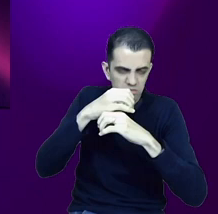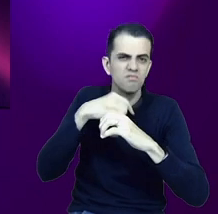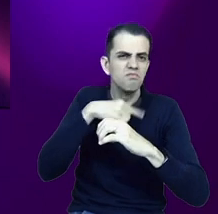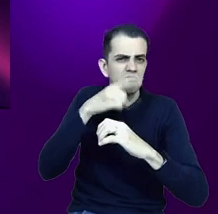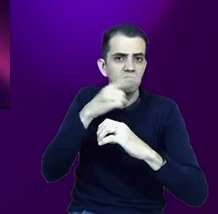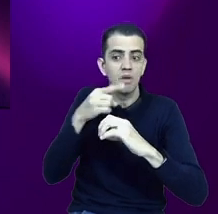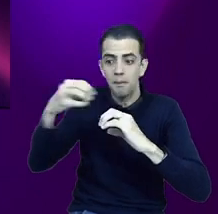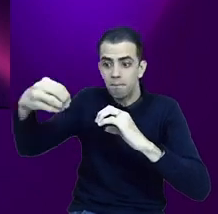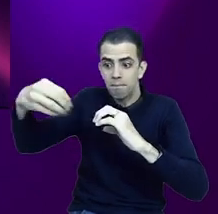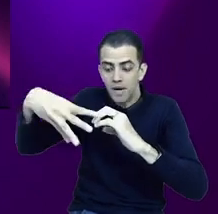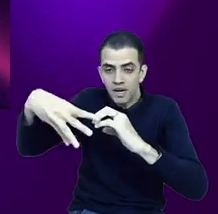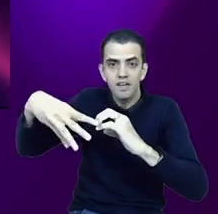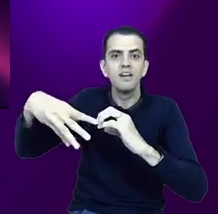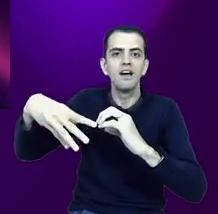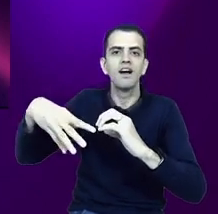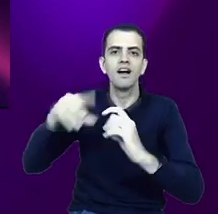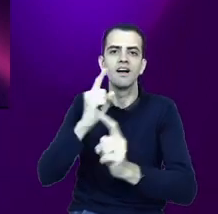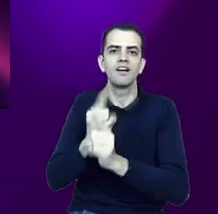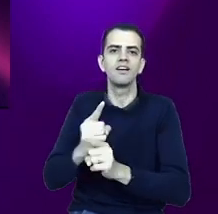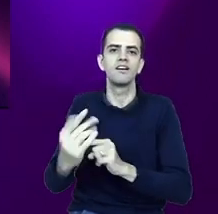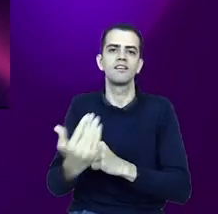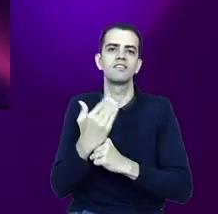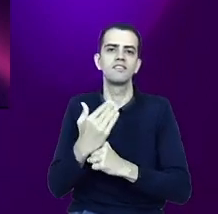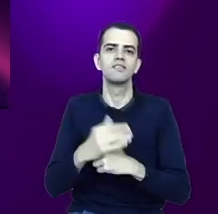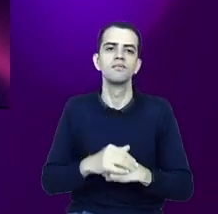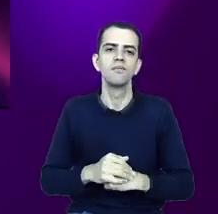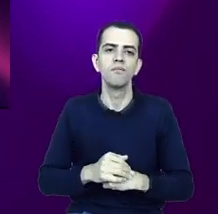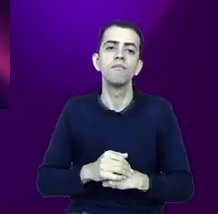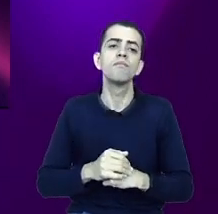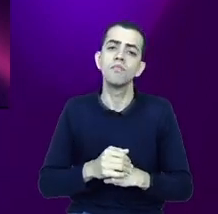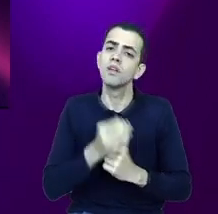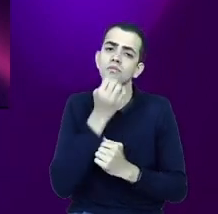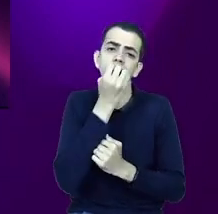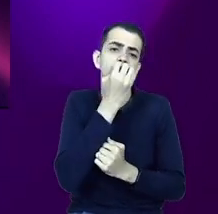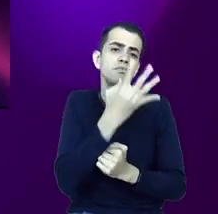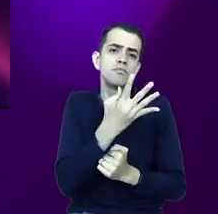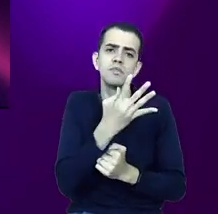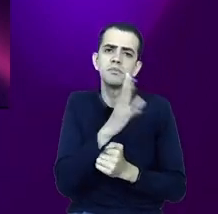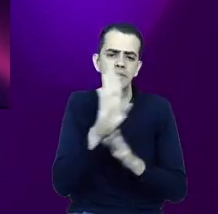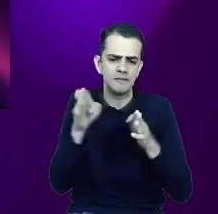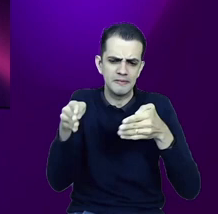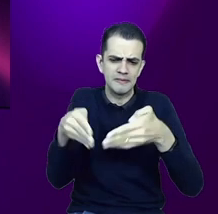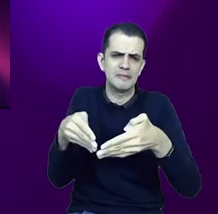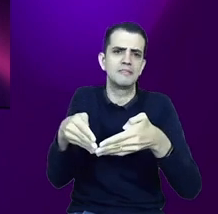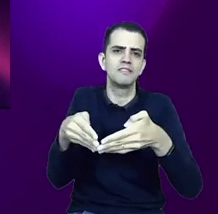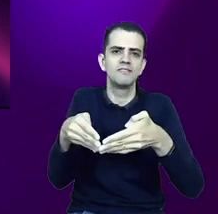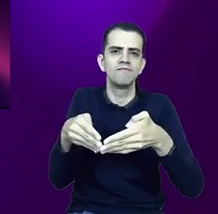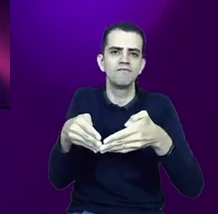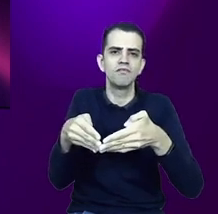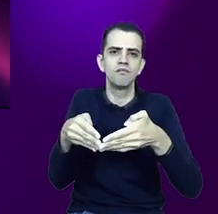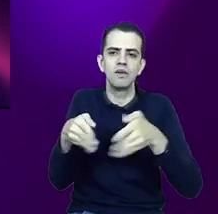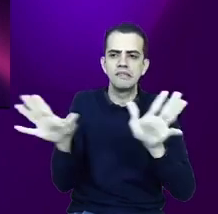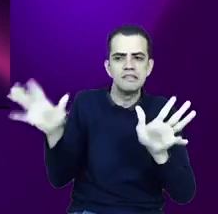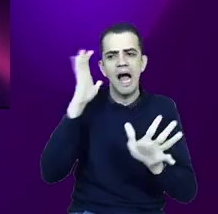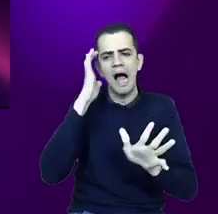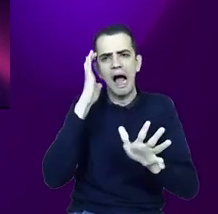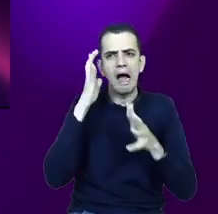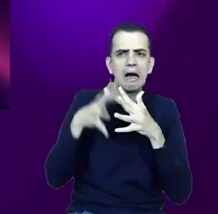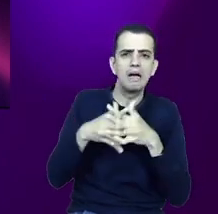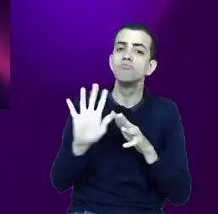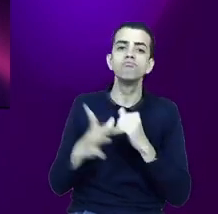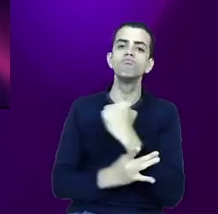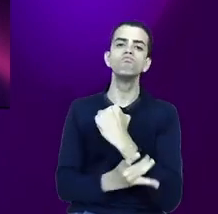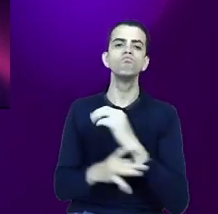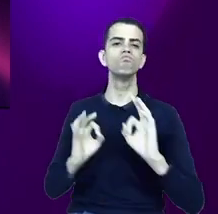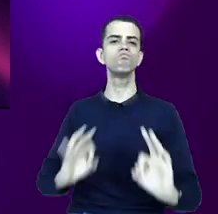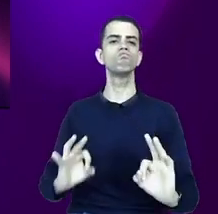benefícios disso, da utilização deles, que já são estabelecidos, é melhor acurácia do diagnóstico histopatológico, uma vez que no intraoperatório